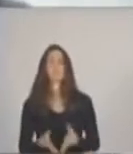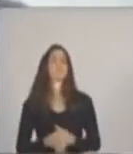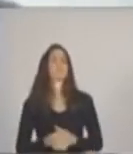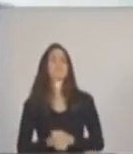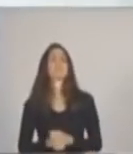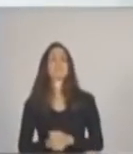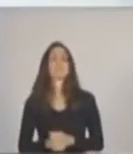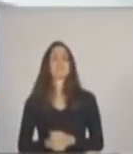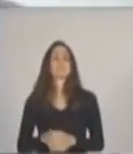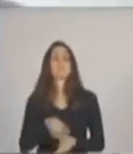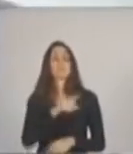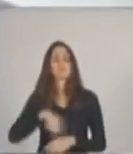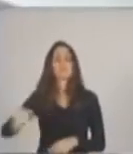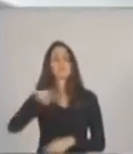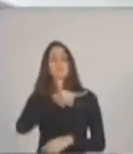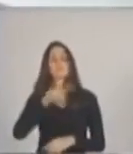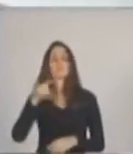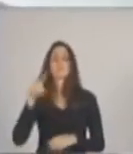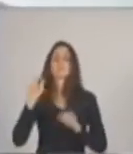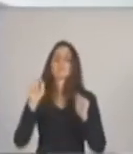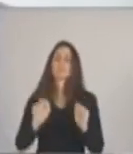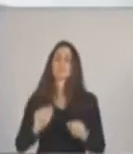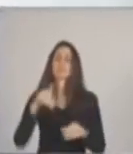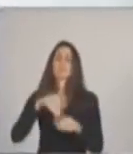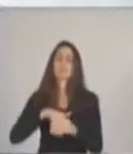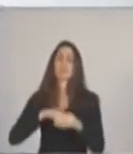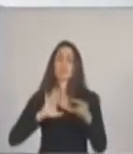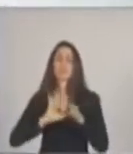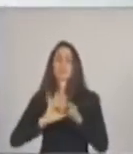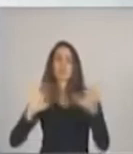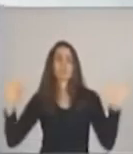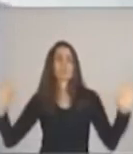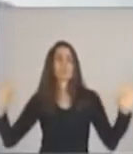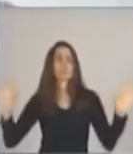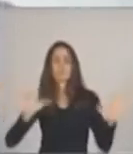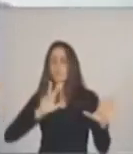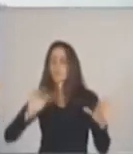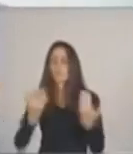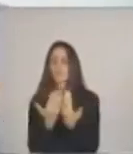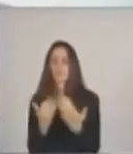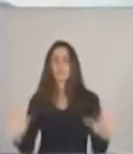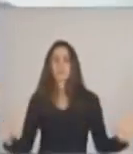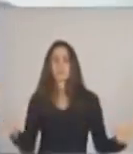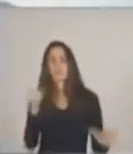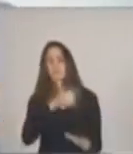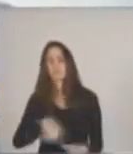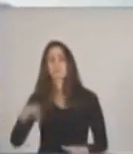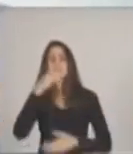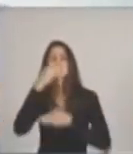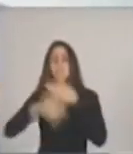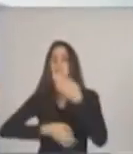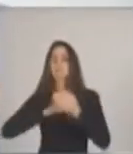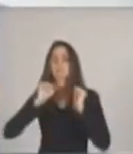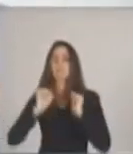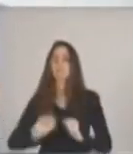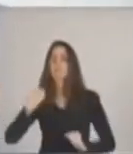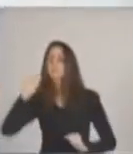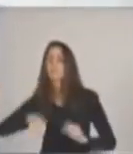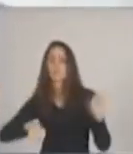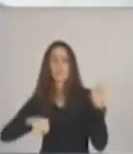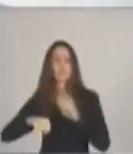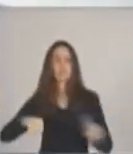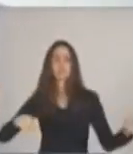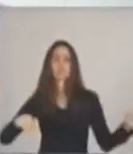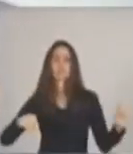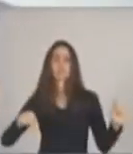cabe aos deputados, né, nós temos o poder do voto, vai abrir a votação, e o deputado pode votar de comum acordo ao seu entendimento,